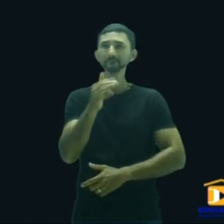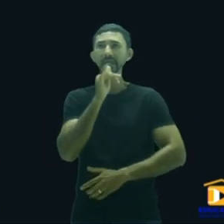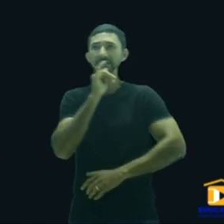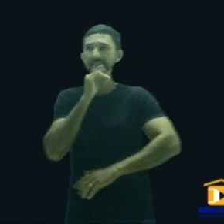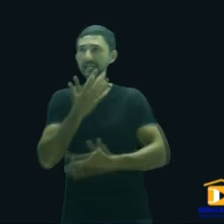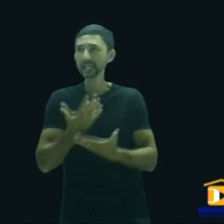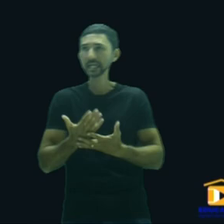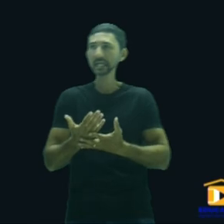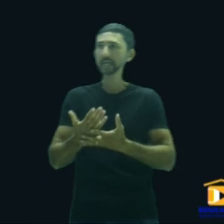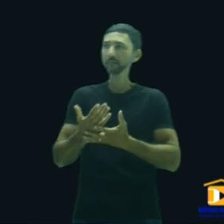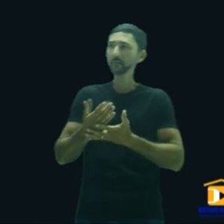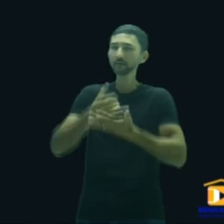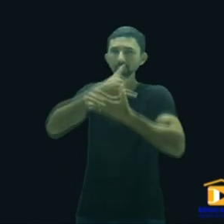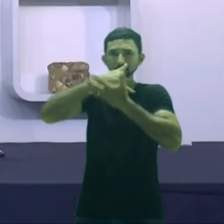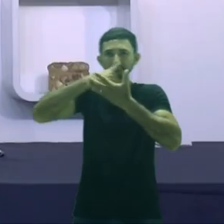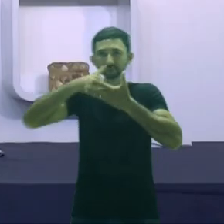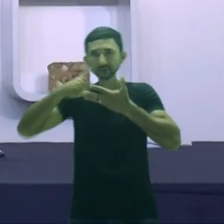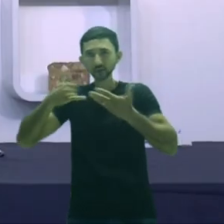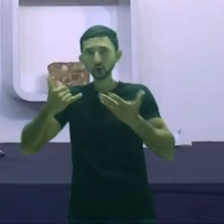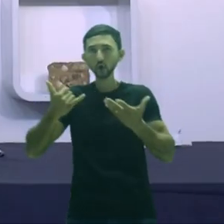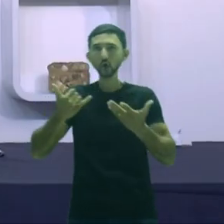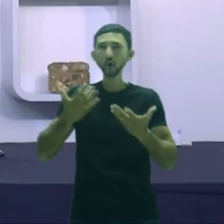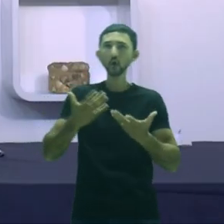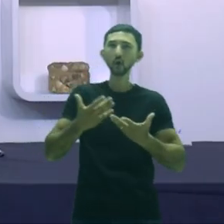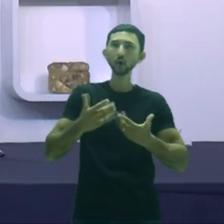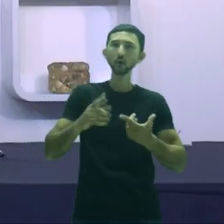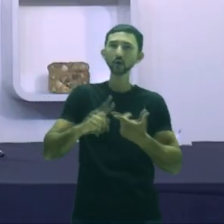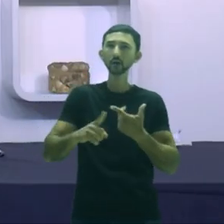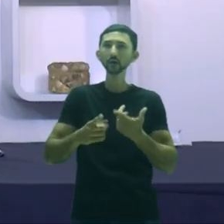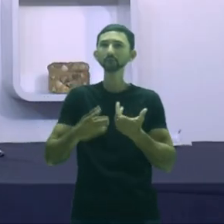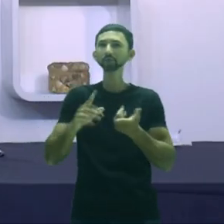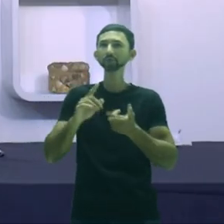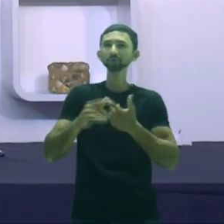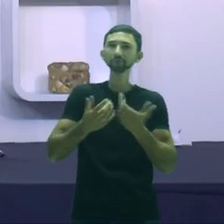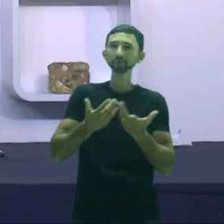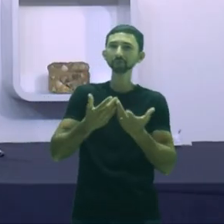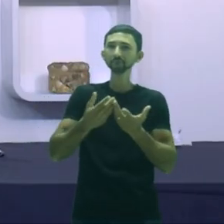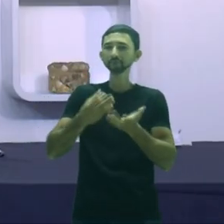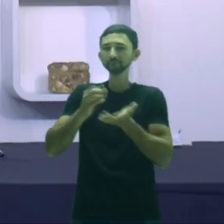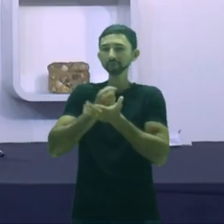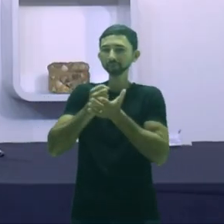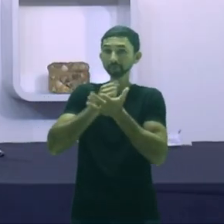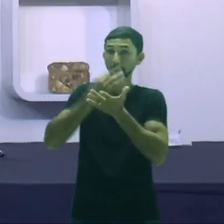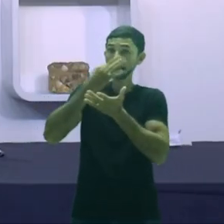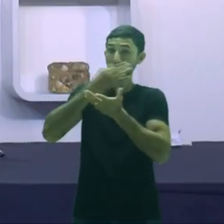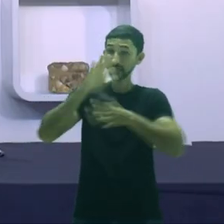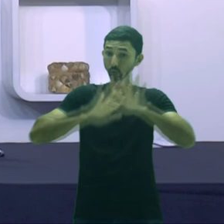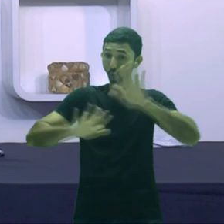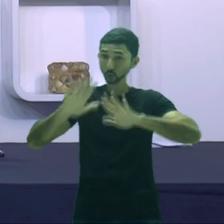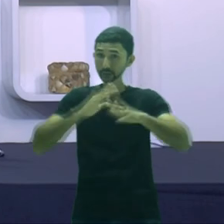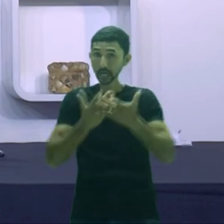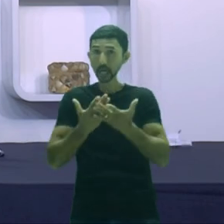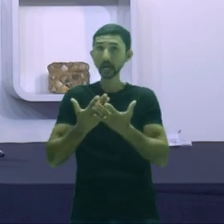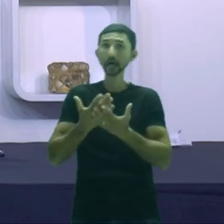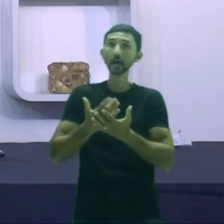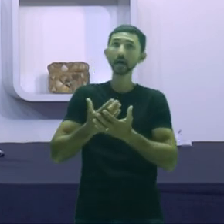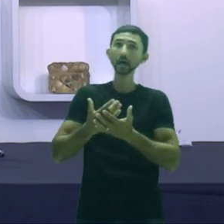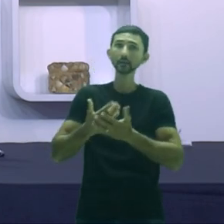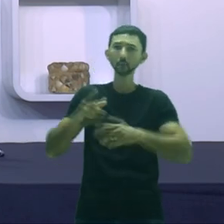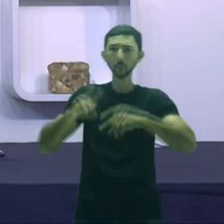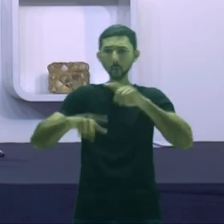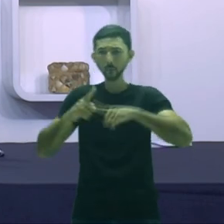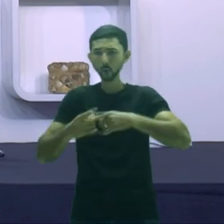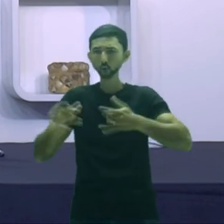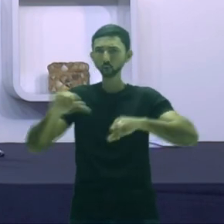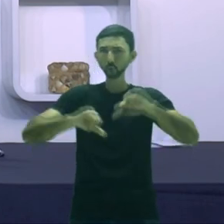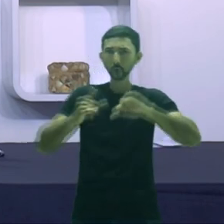qualquer tipo de drogas, né? Quando eu falo drogas, estou falando de drogas lícitas, né? Como medicamentos, produtos químicos, né?